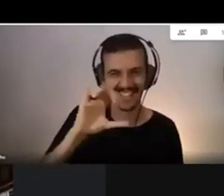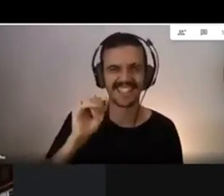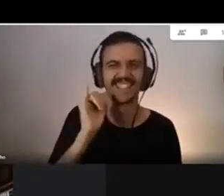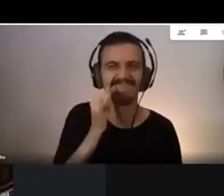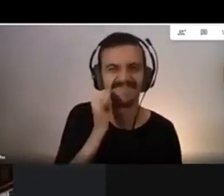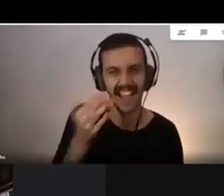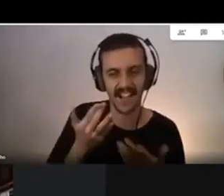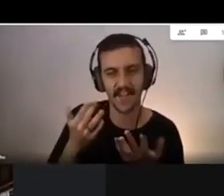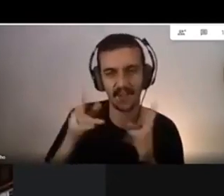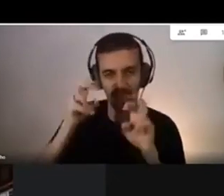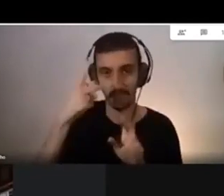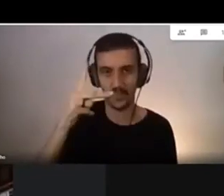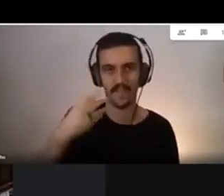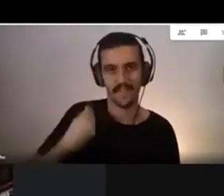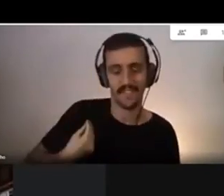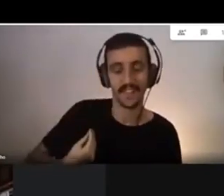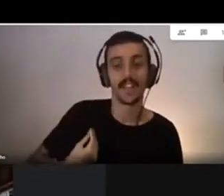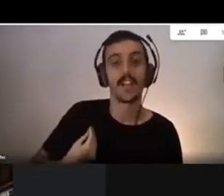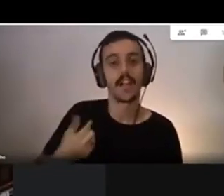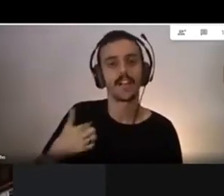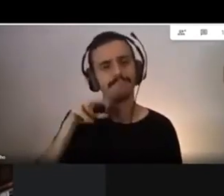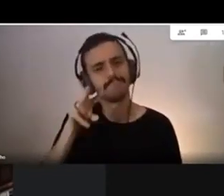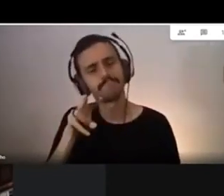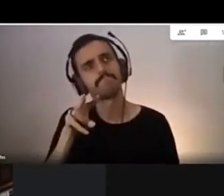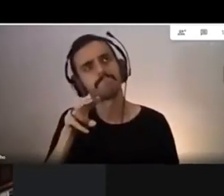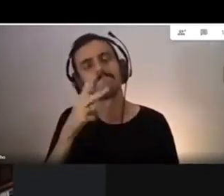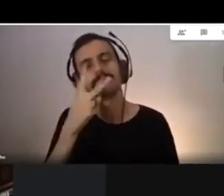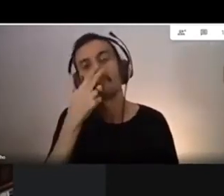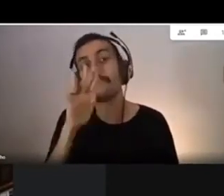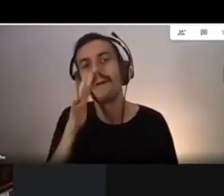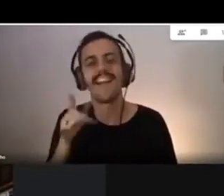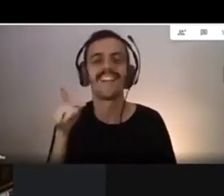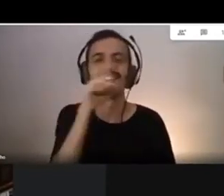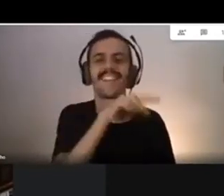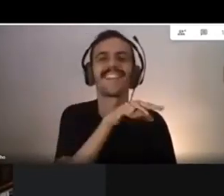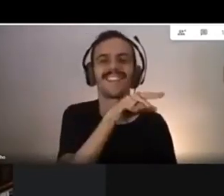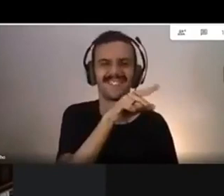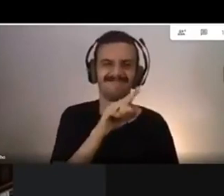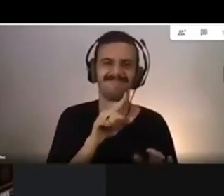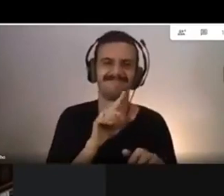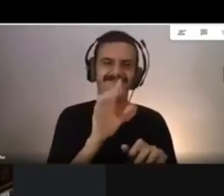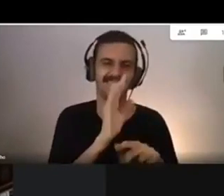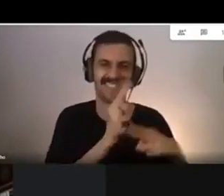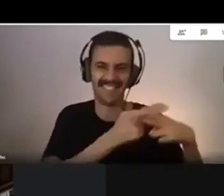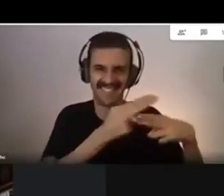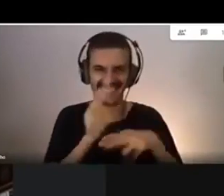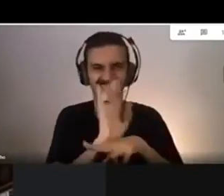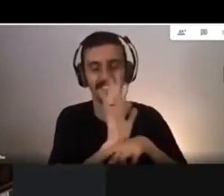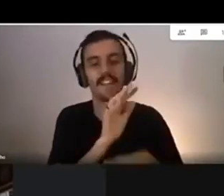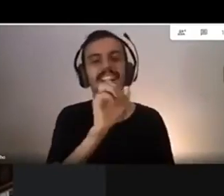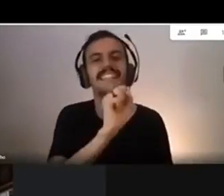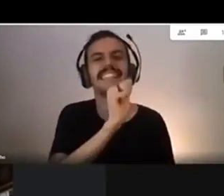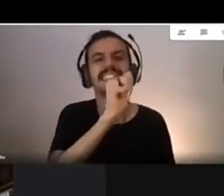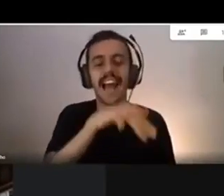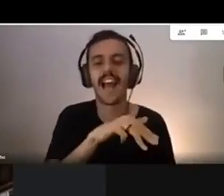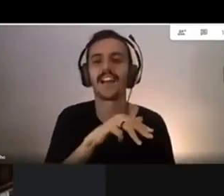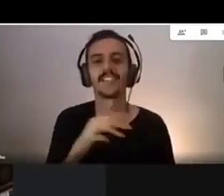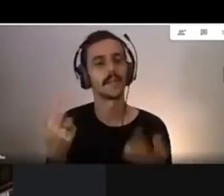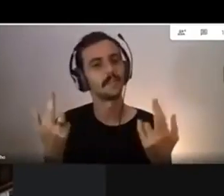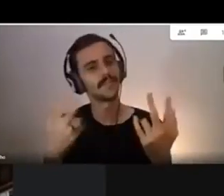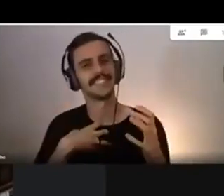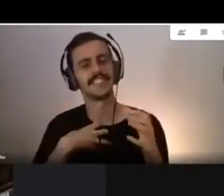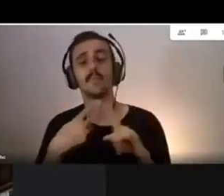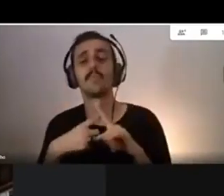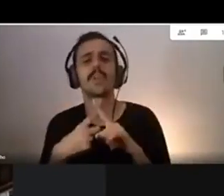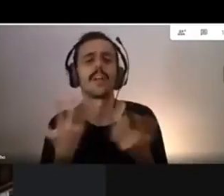processo que ele tinha uma autoimagem bastante ferida, né? E bastante